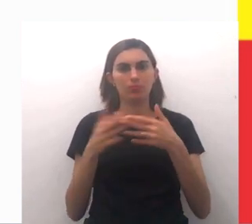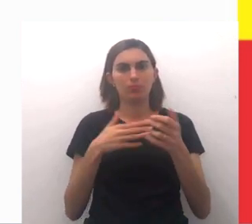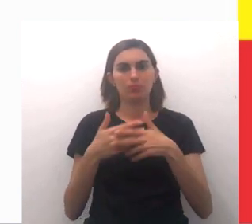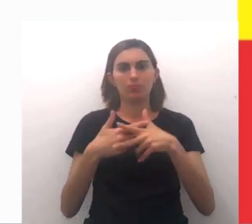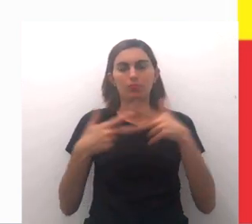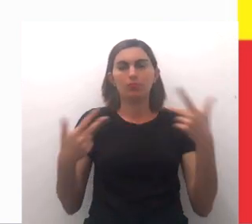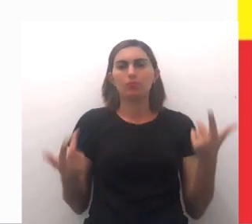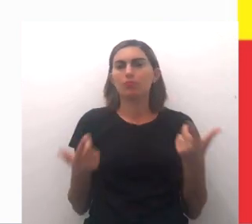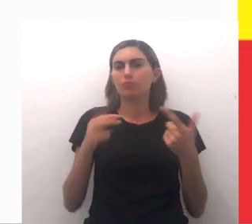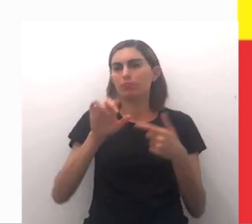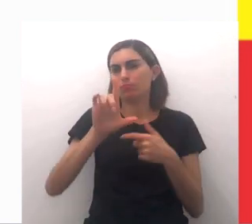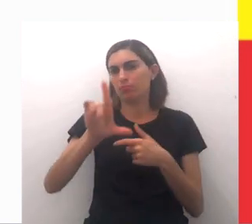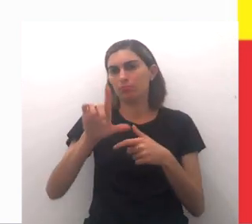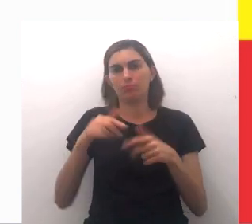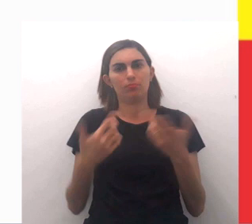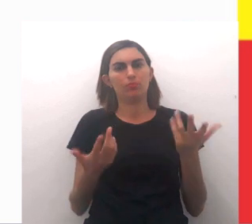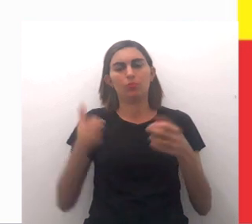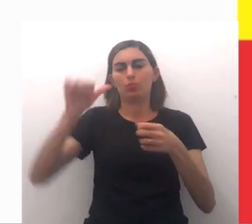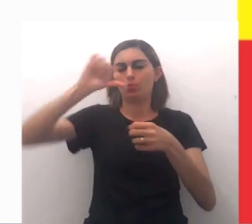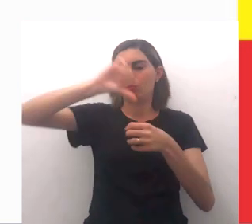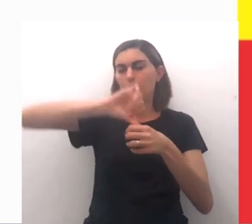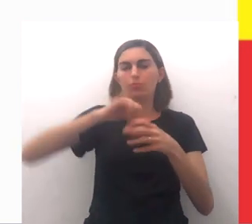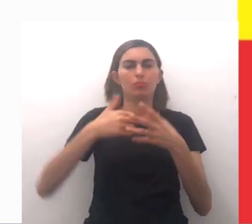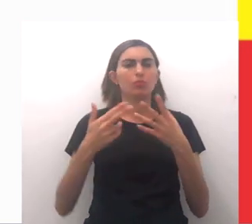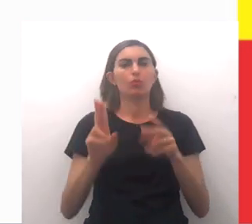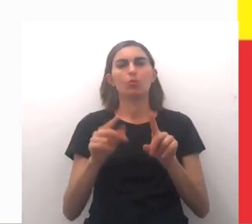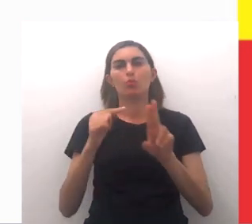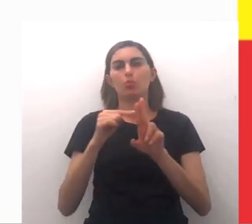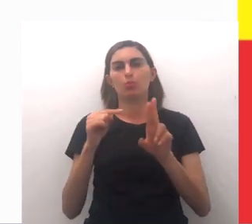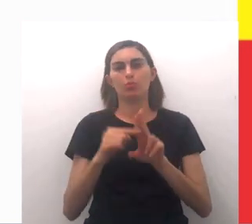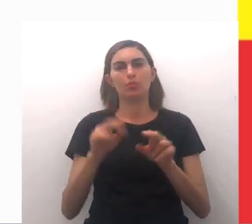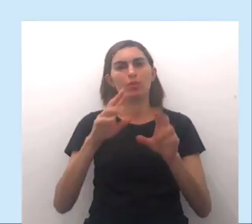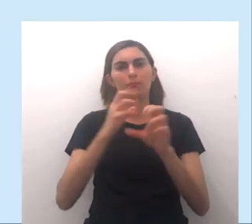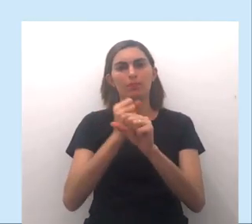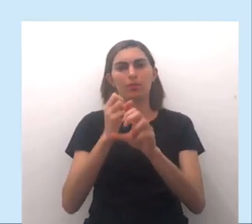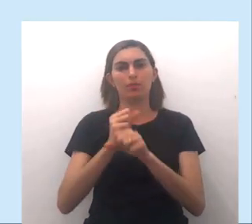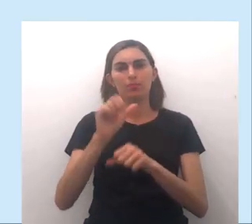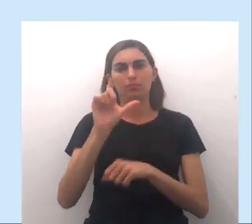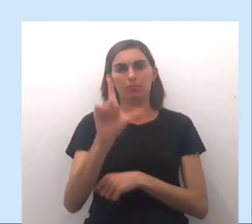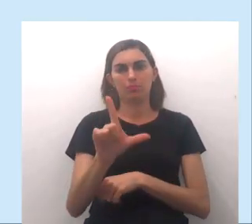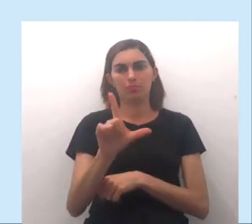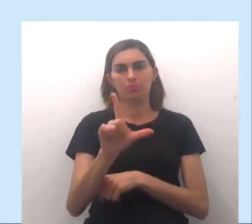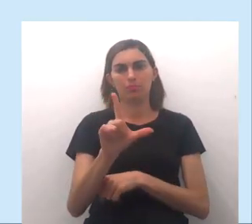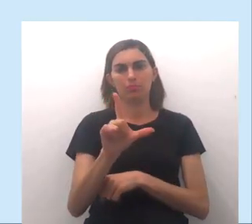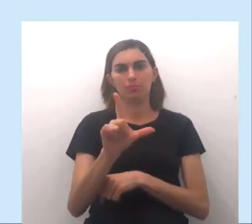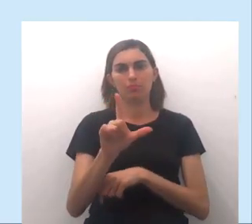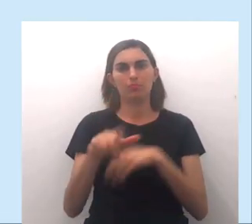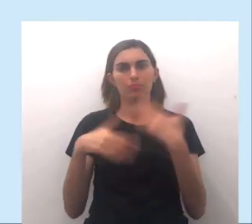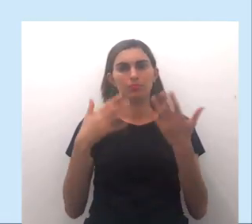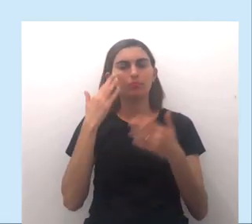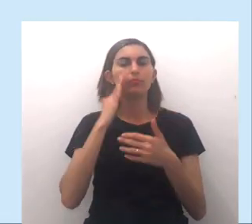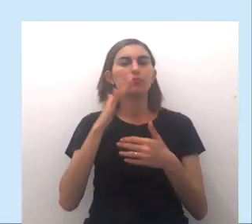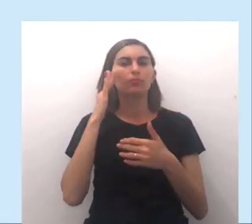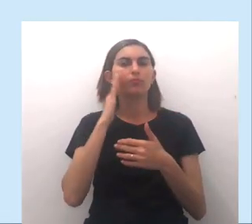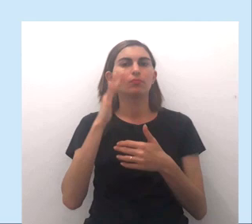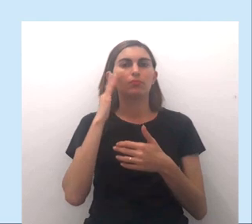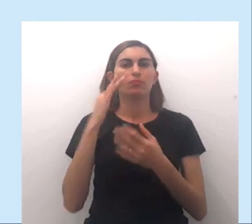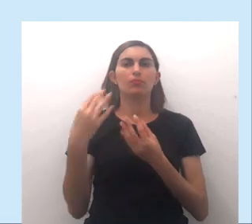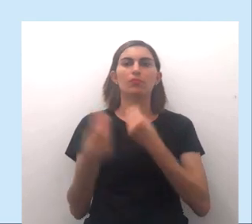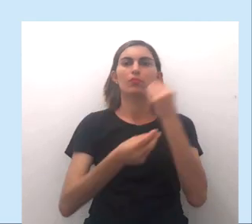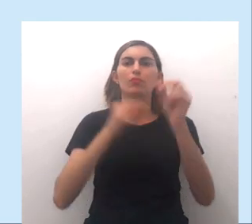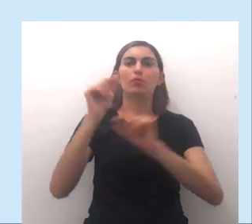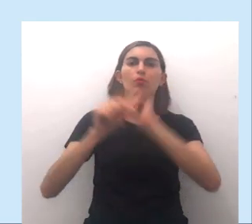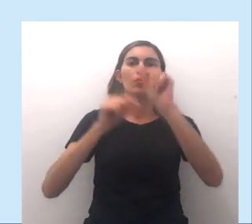produto líquido. Nesse caso a gente vai usar a unidade de medida litro, beleza? Então iremos entender o que é